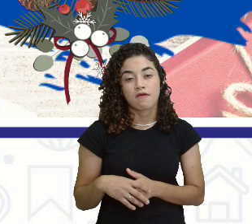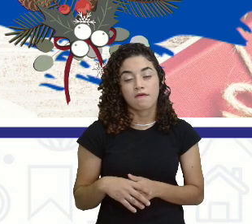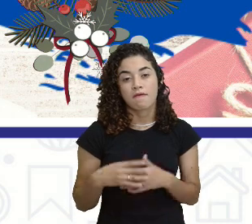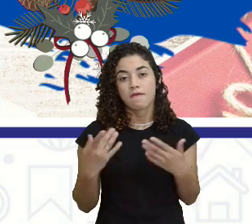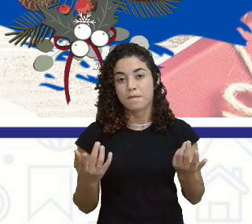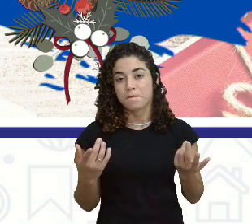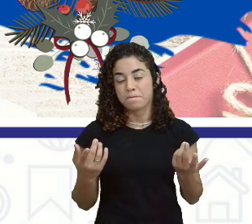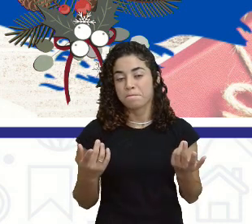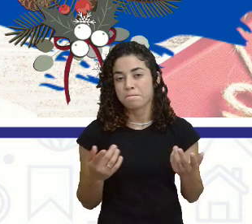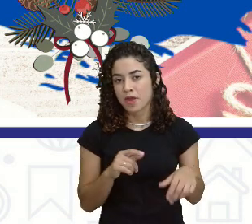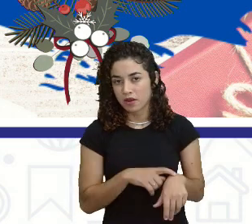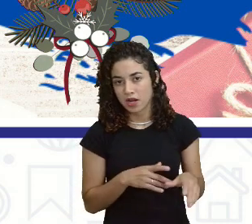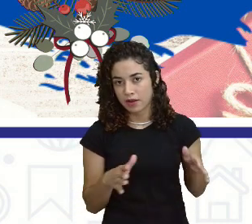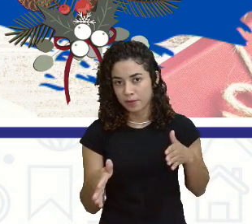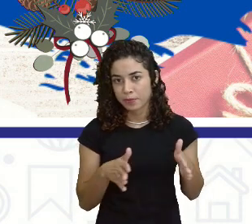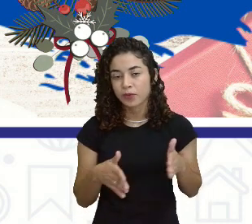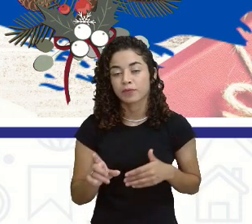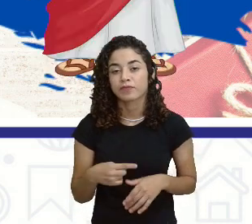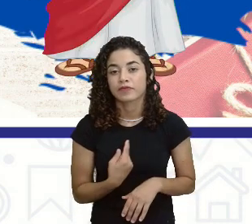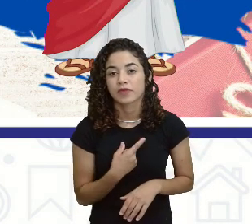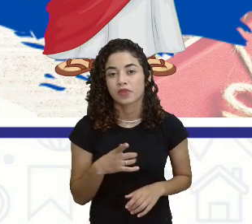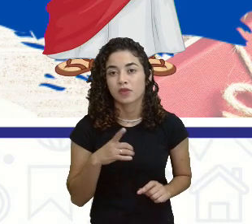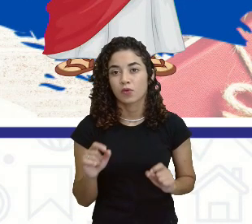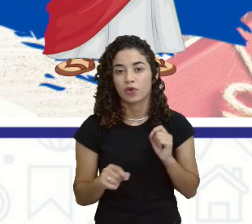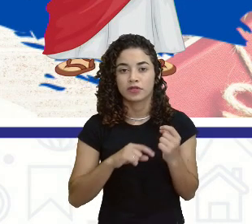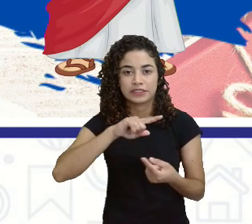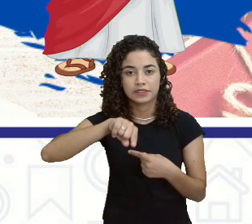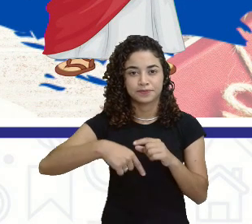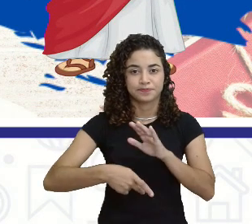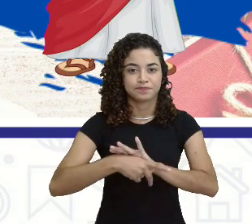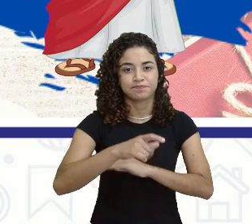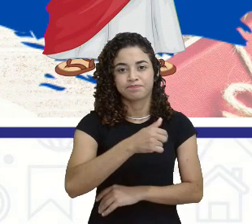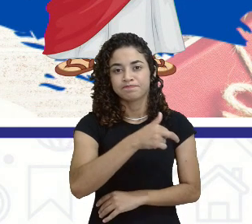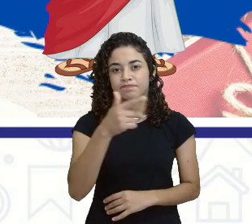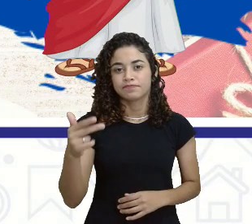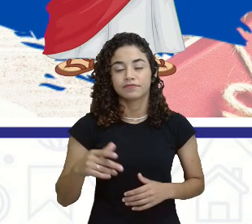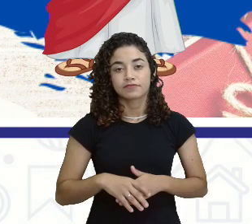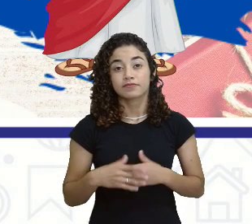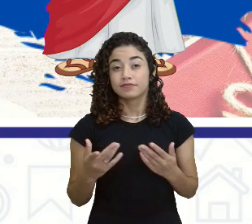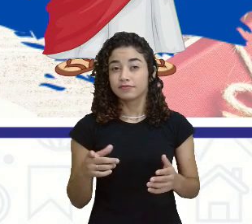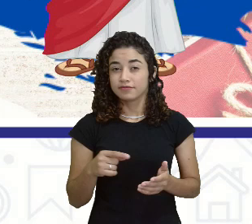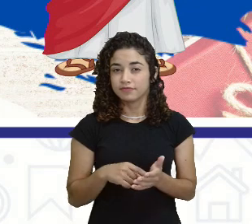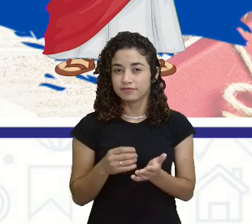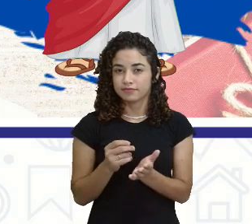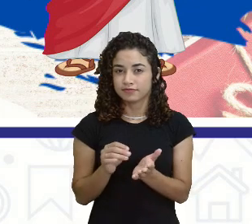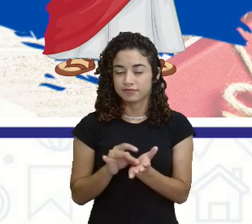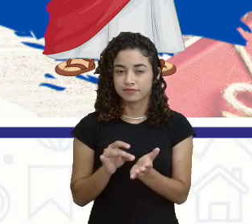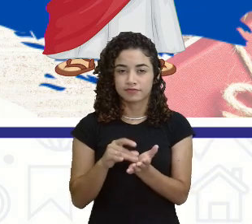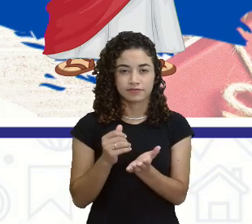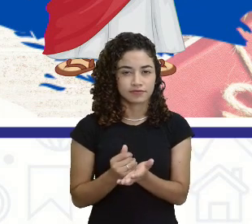nesse sentido, a gente tem aí esse ciclo do Natal, né? E originalmente, qual era a